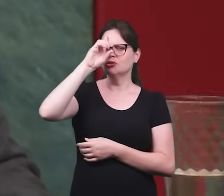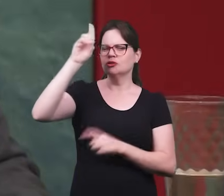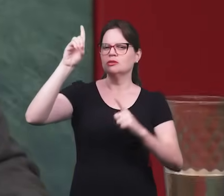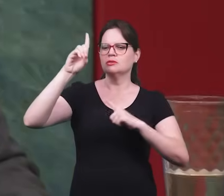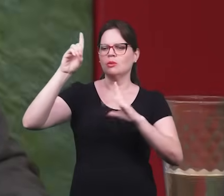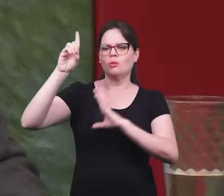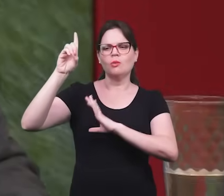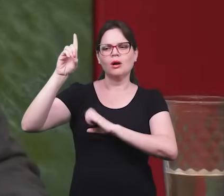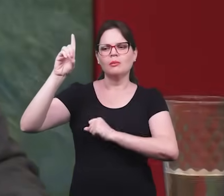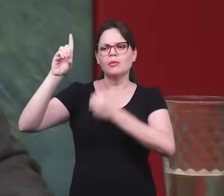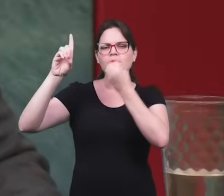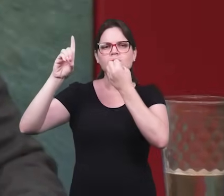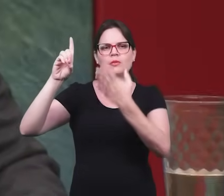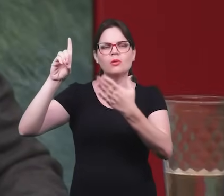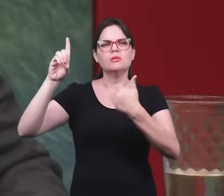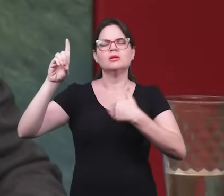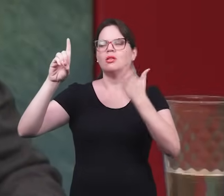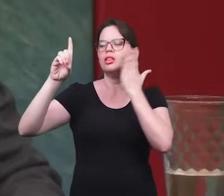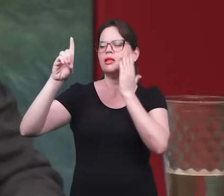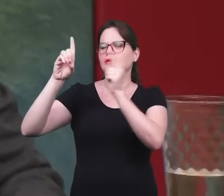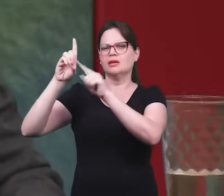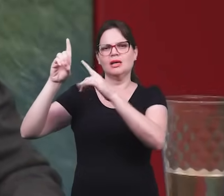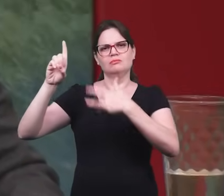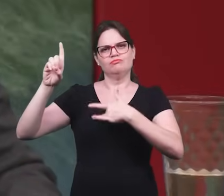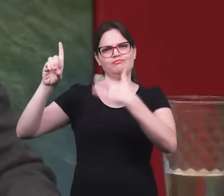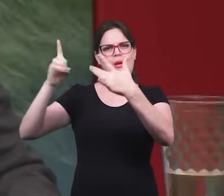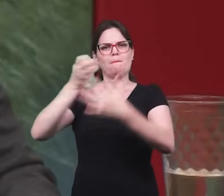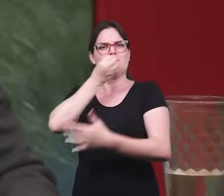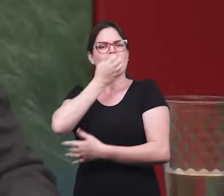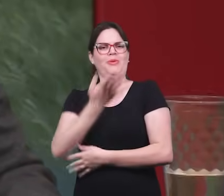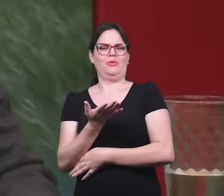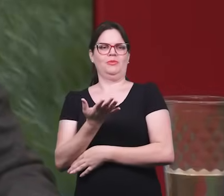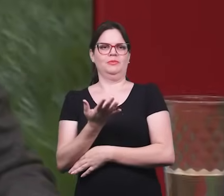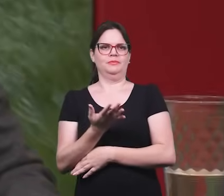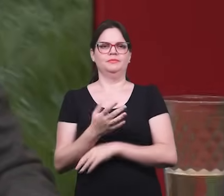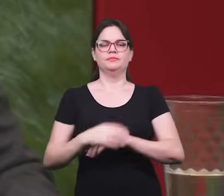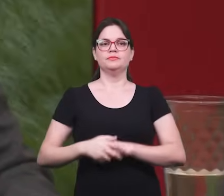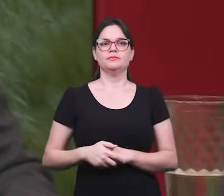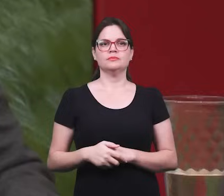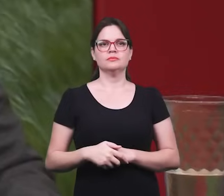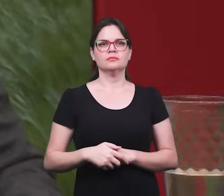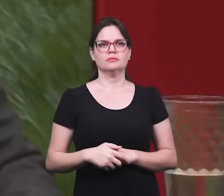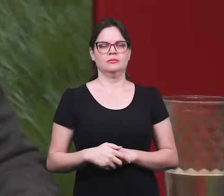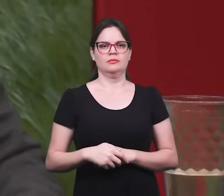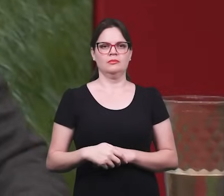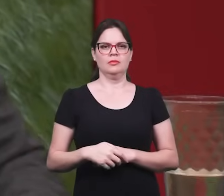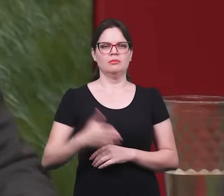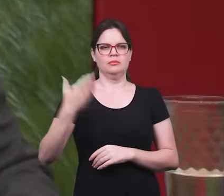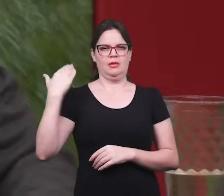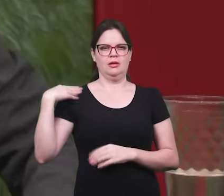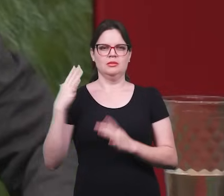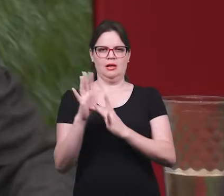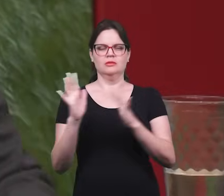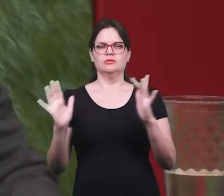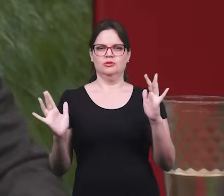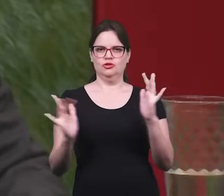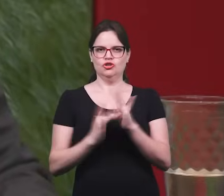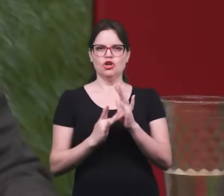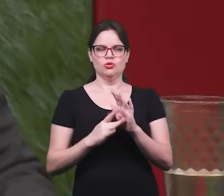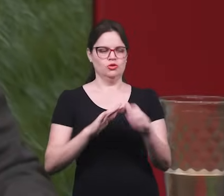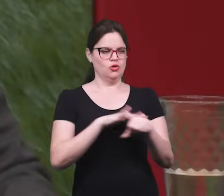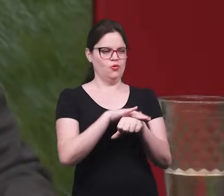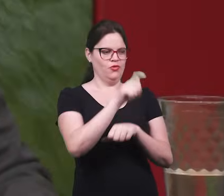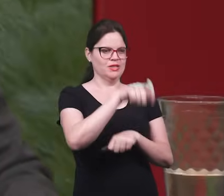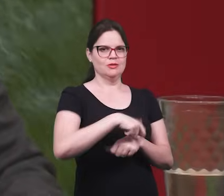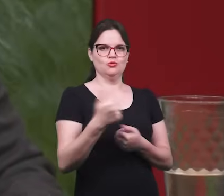nós entendemos a bondade de Deus tanto é que quando uma vez o Jesus falando com aquele mancebo de boa